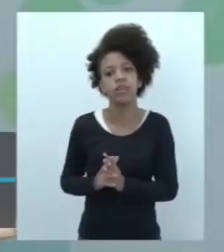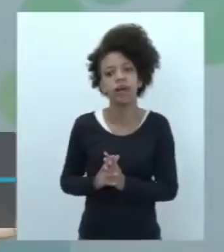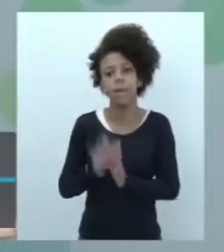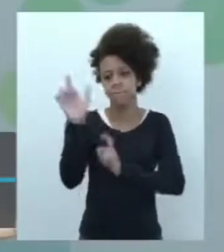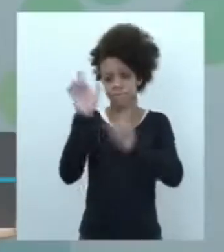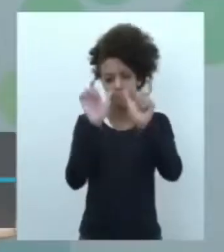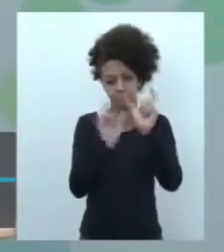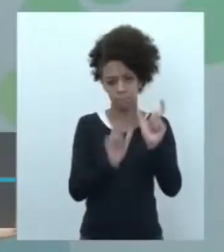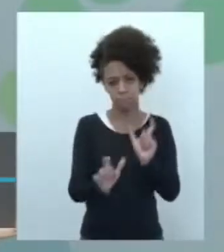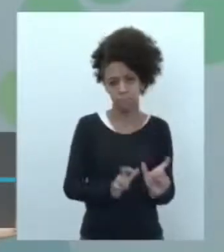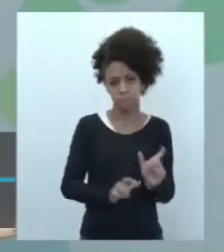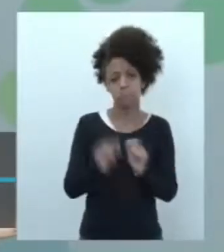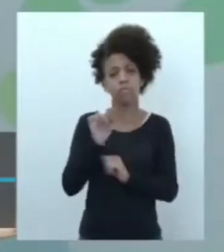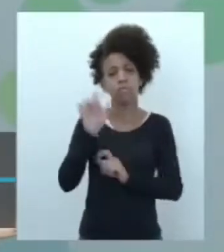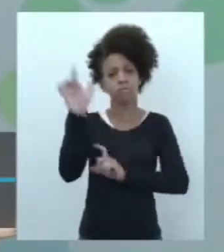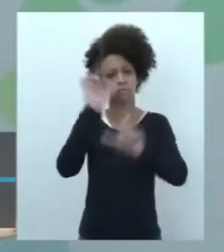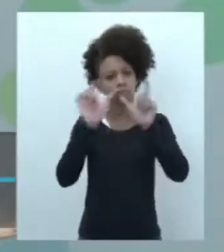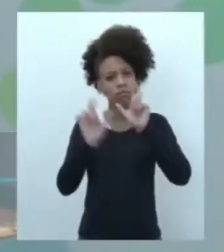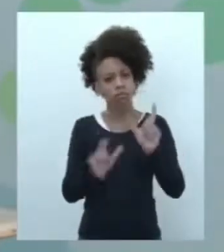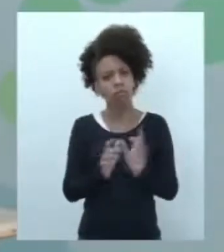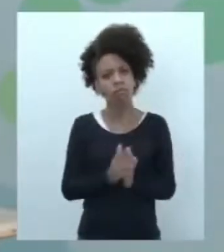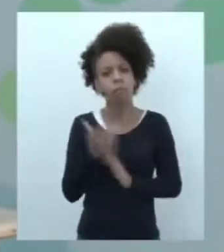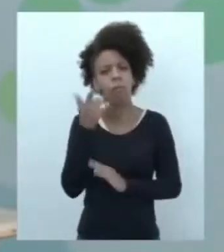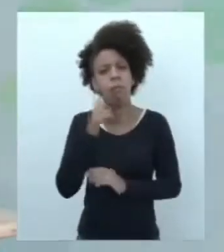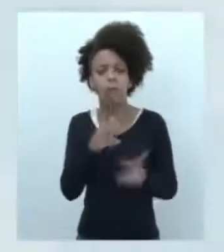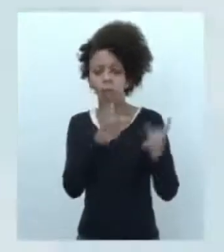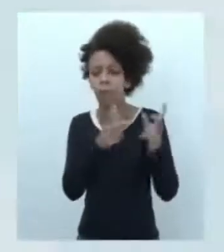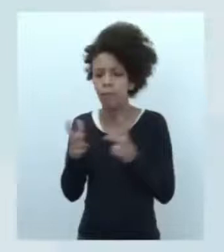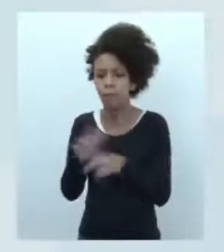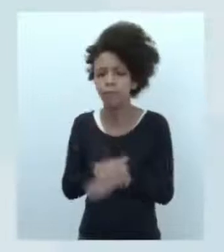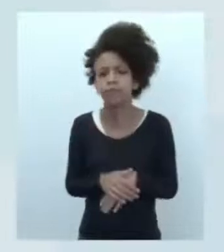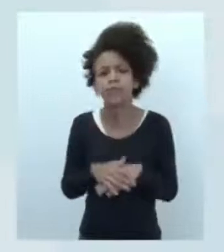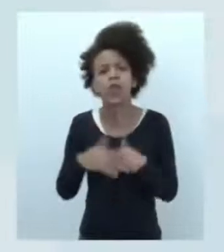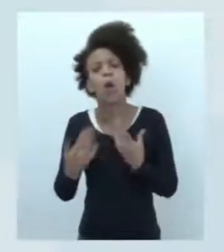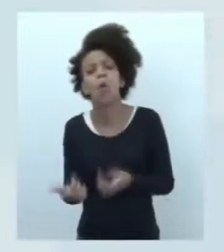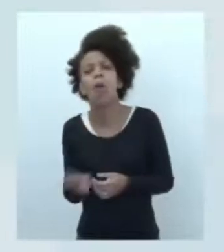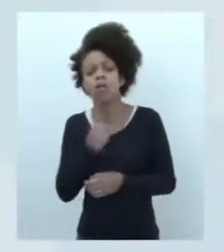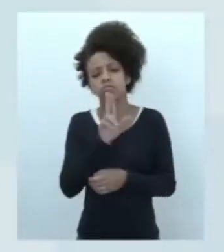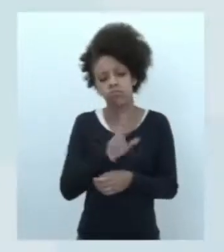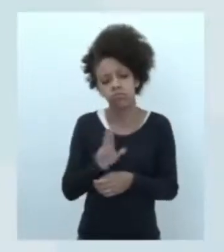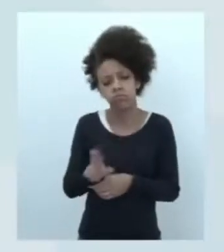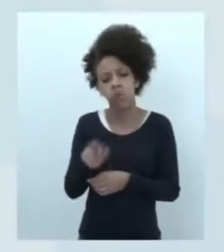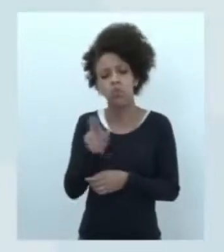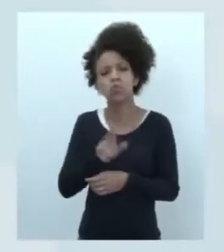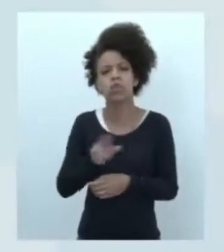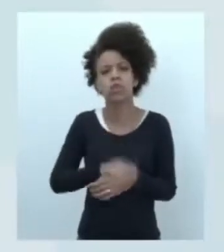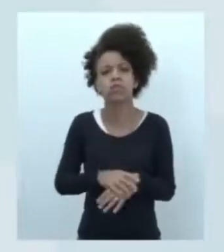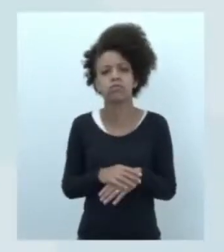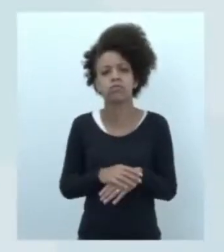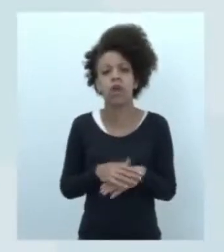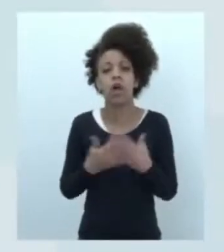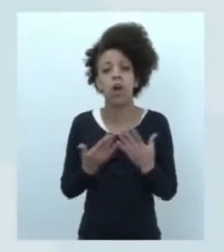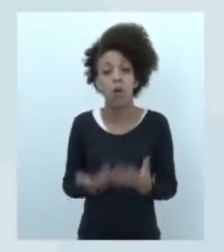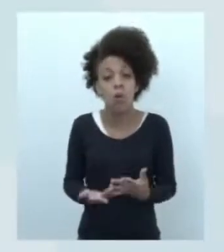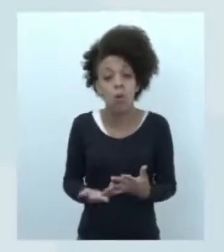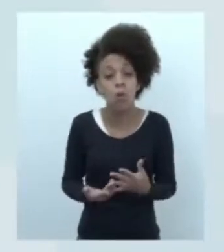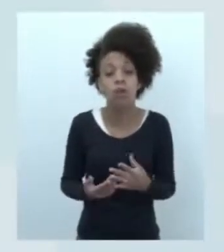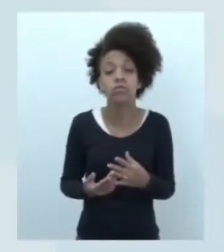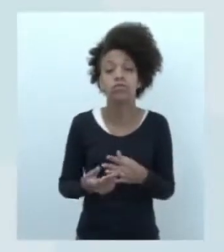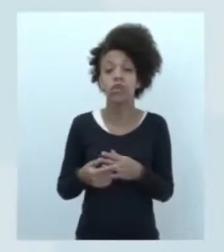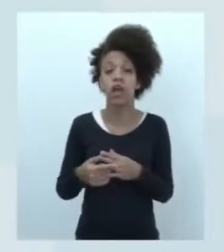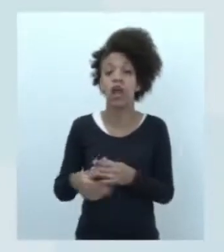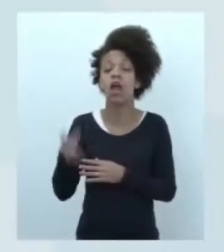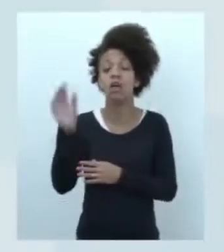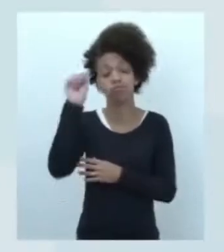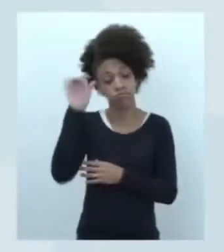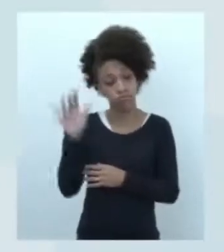palavras, e nessa nuvem de palavras nós conseguimos observar quais são aquelas palavras mais utilizadas quando o termo é influência africana, né?